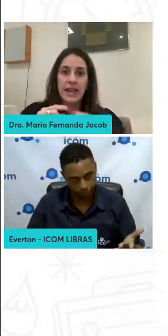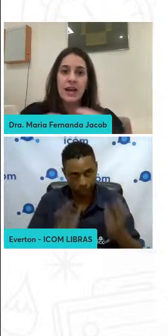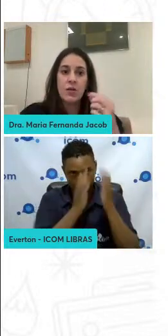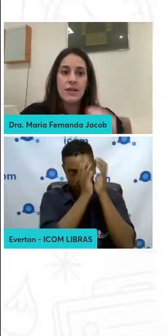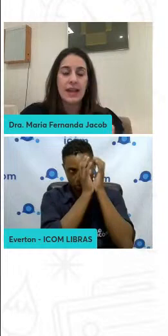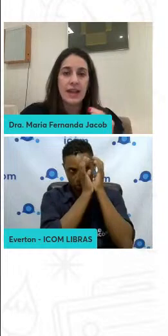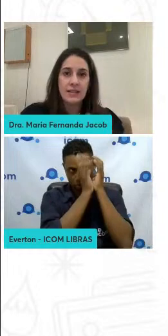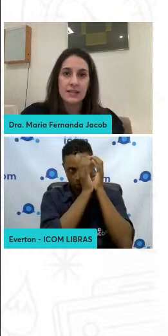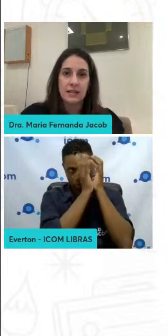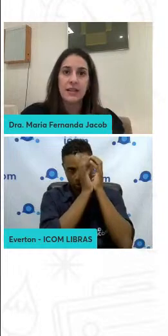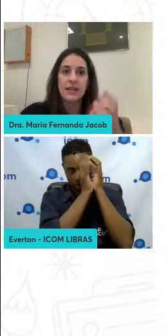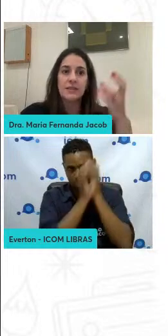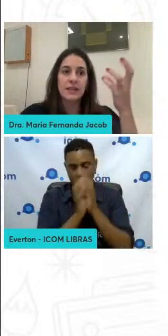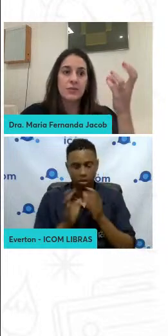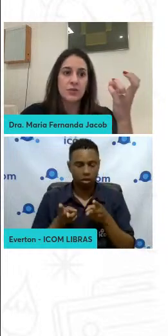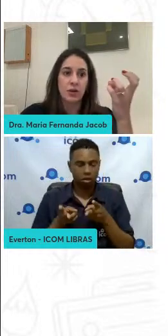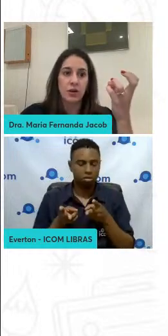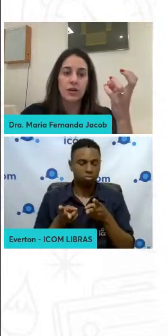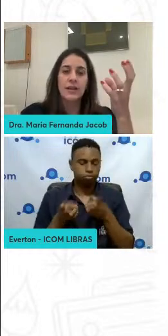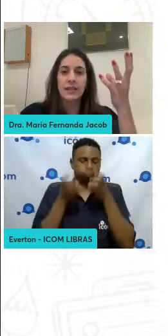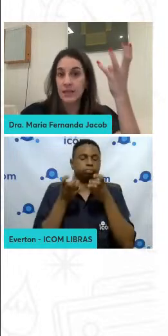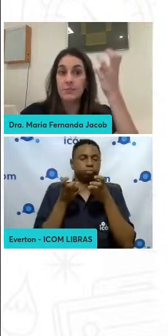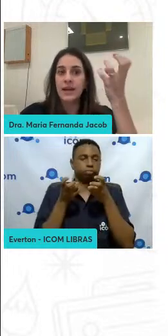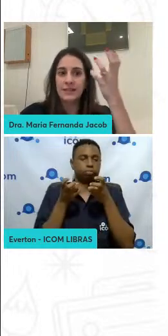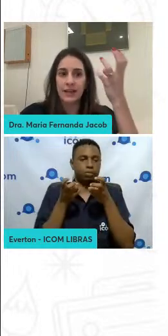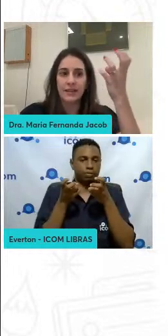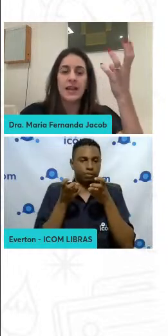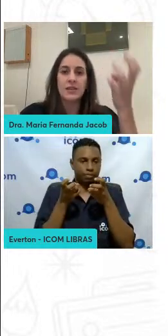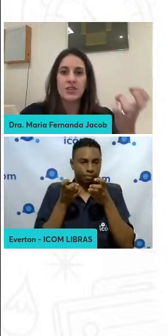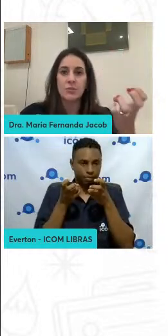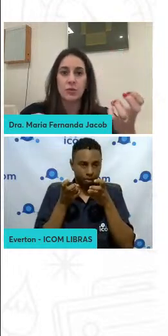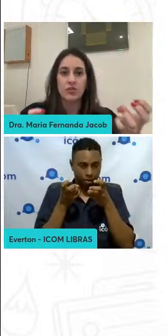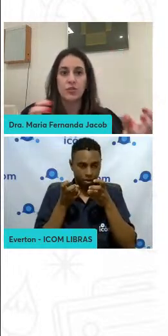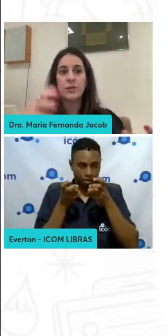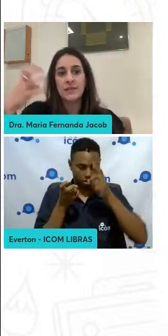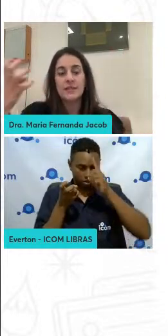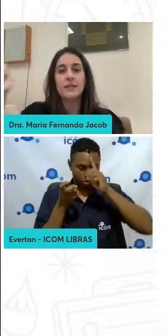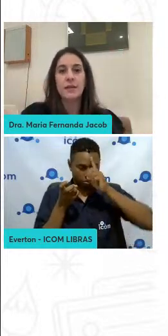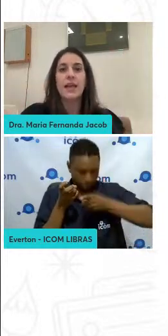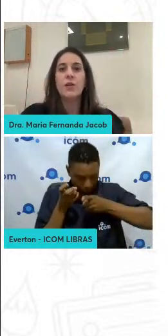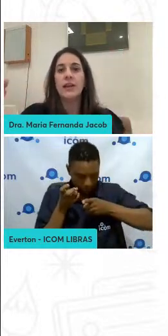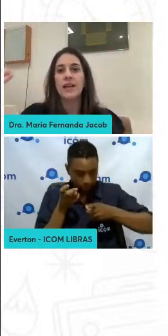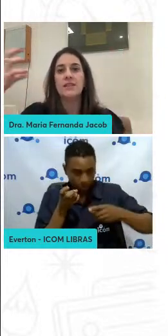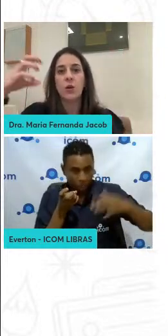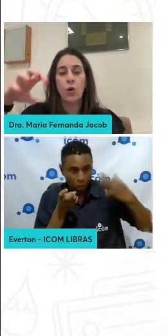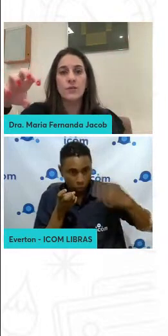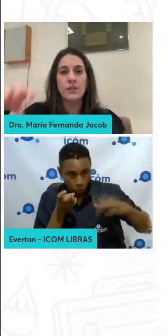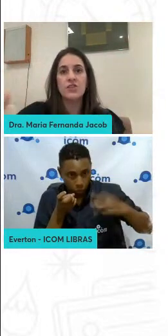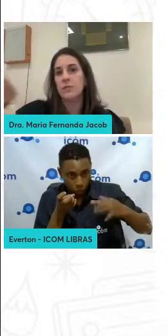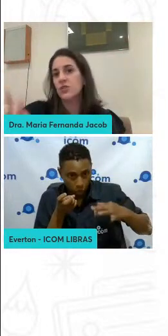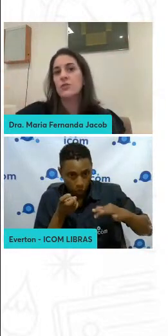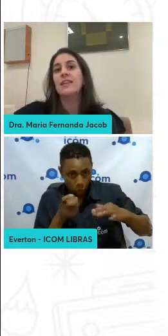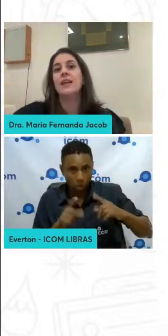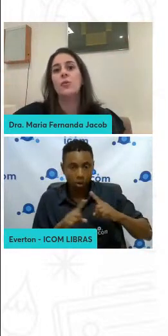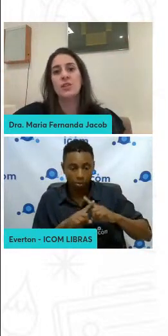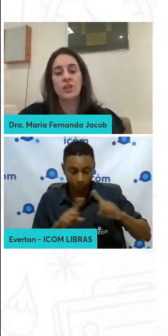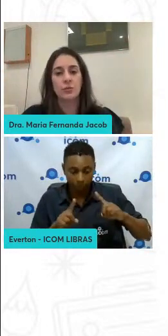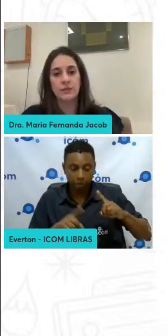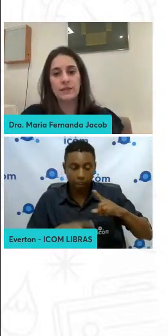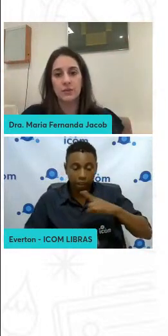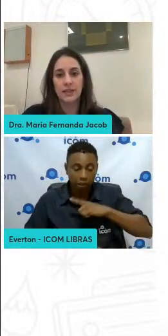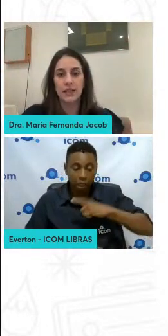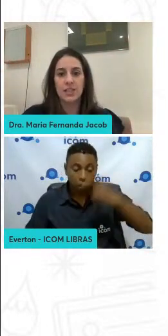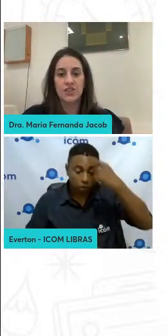cérebro que reconhece não só e que manda, né, estímulo de dor, mas que também reconhece conscientemente o que